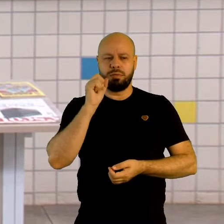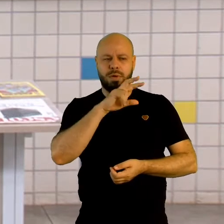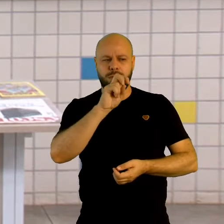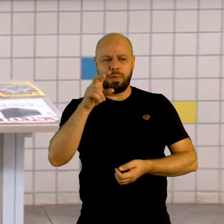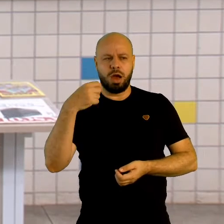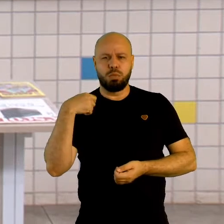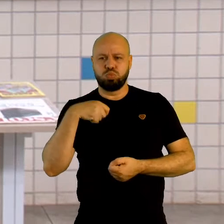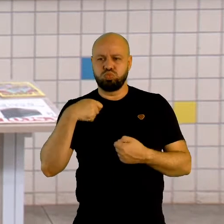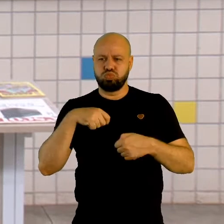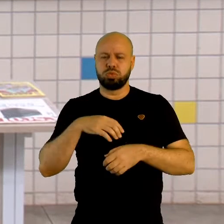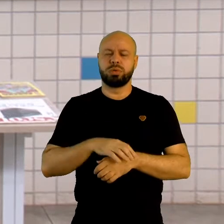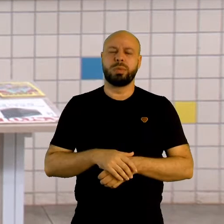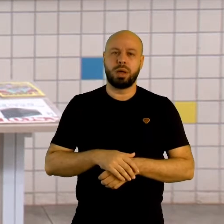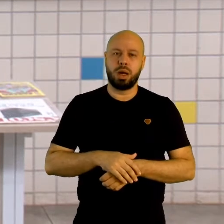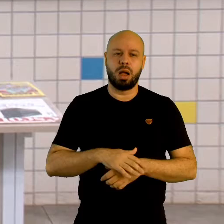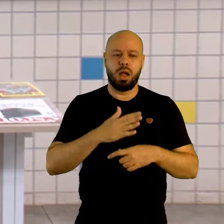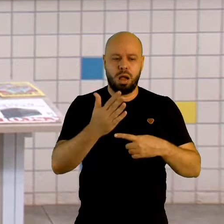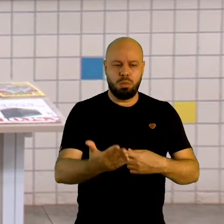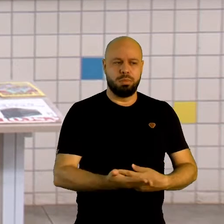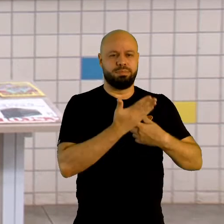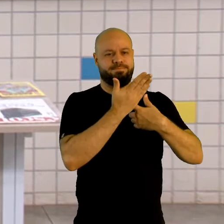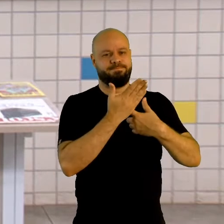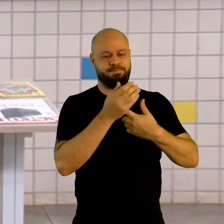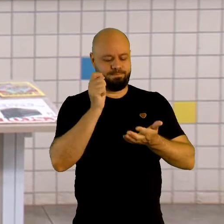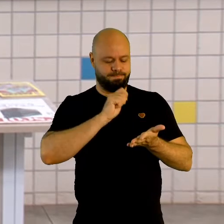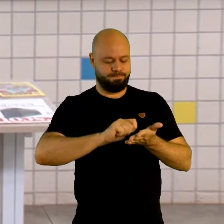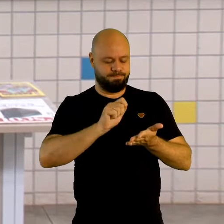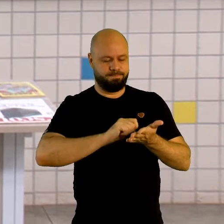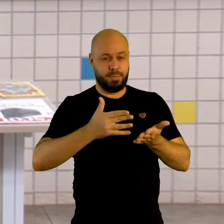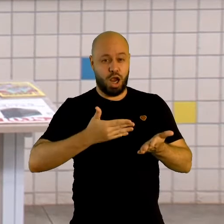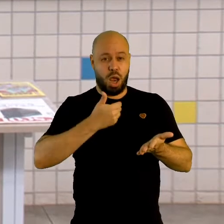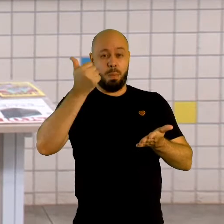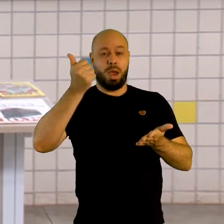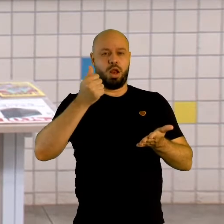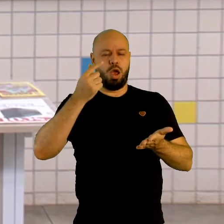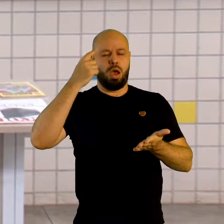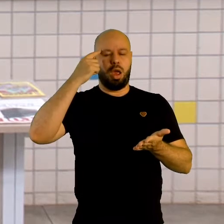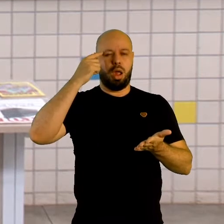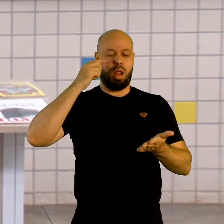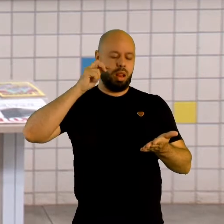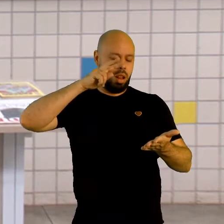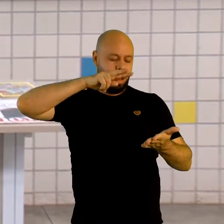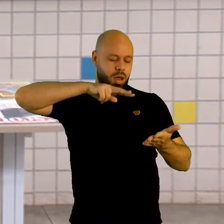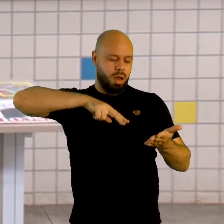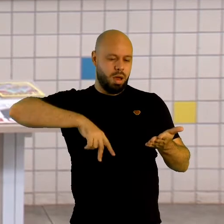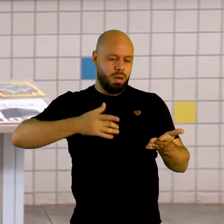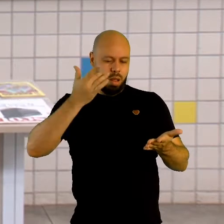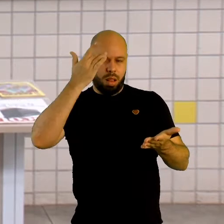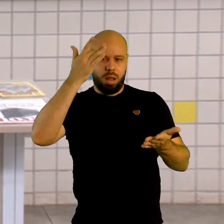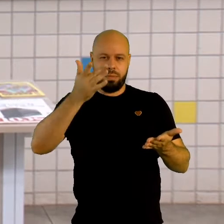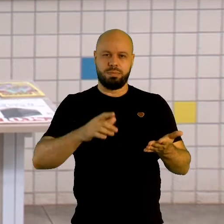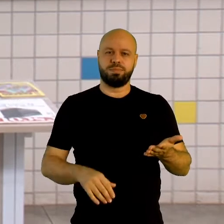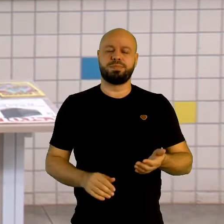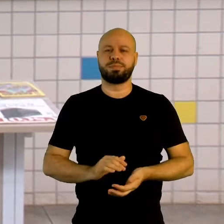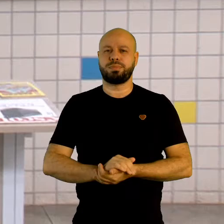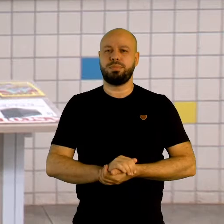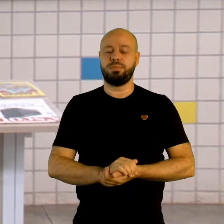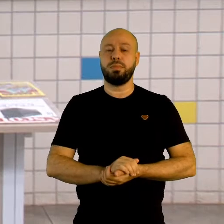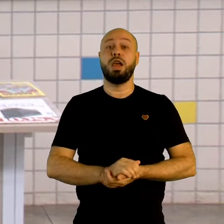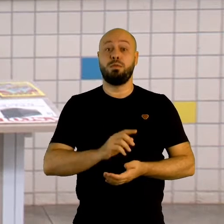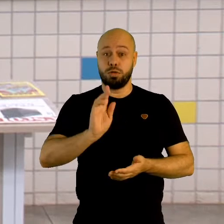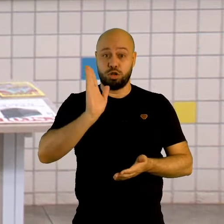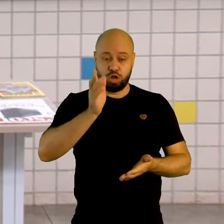que poderão complementar o trabalho e deixá-lo mais dinâmico. Após redigir o seu texto, releia-o